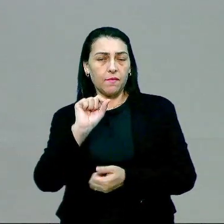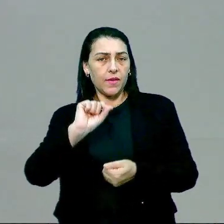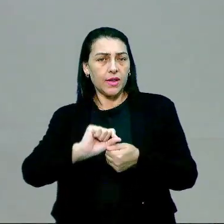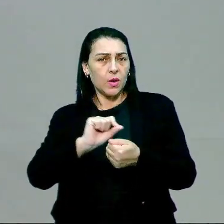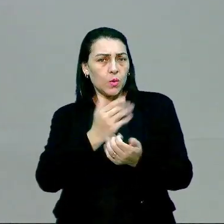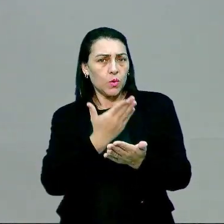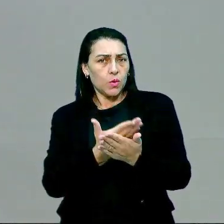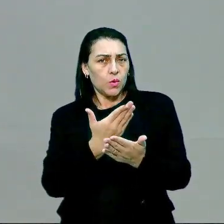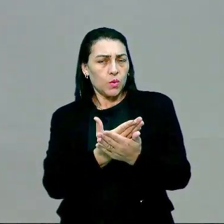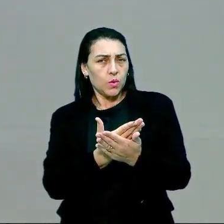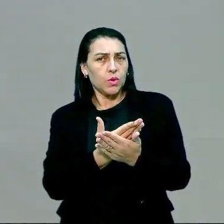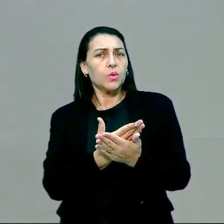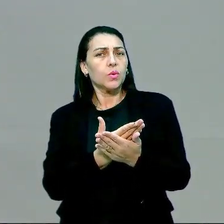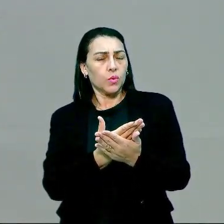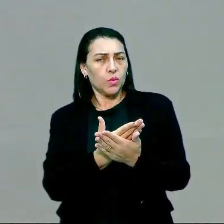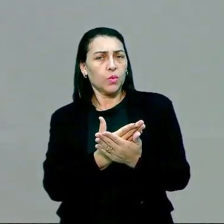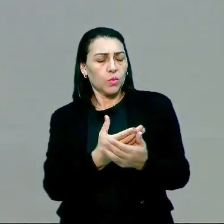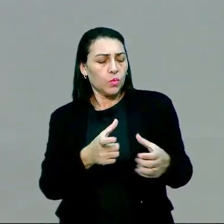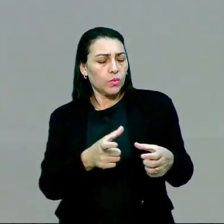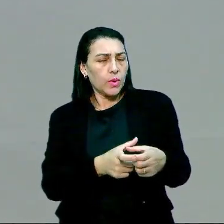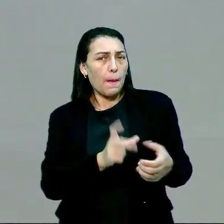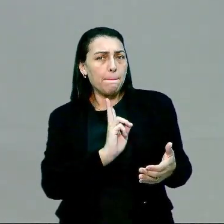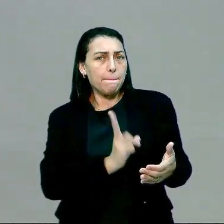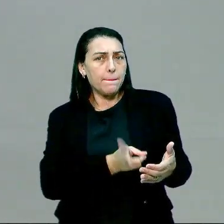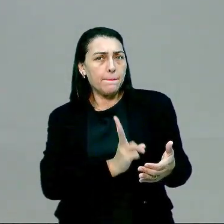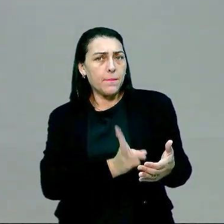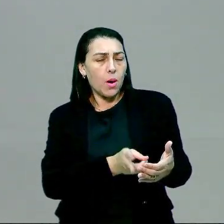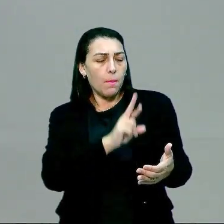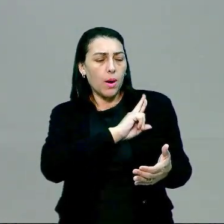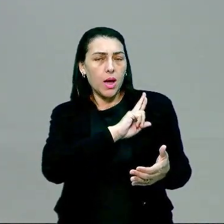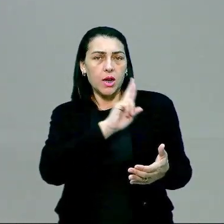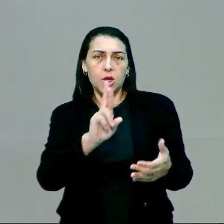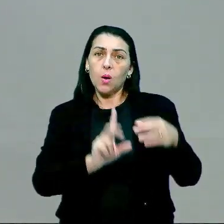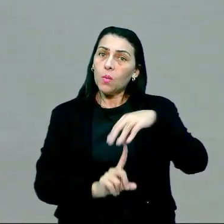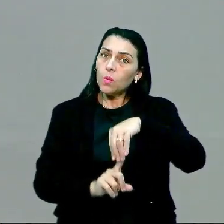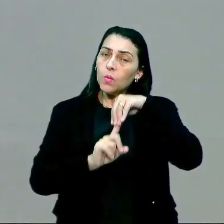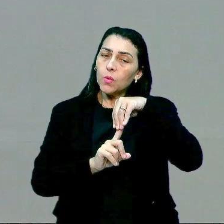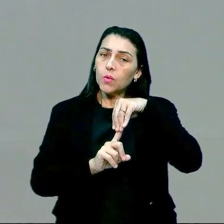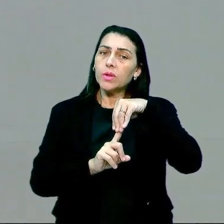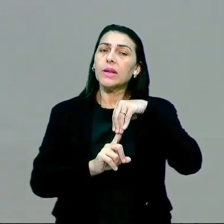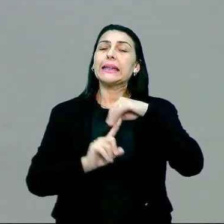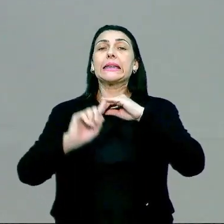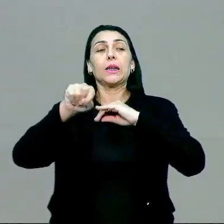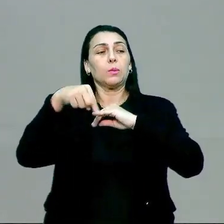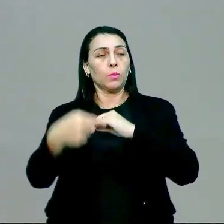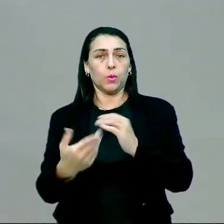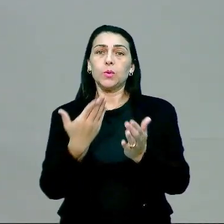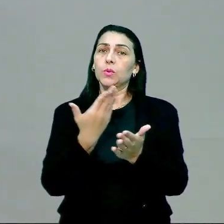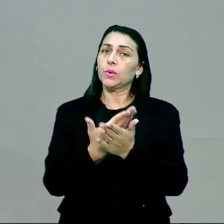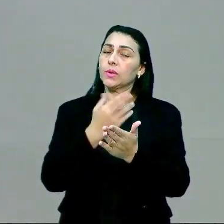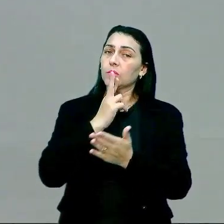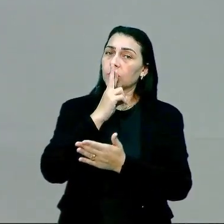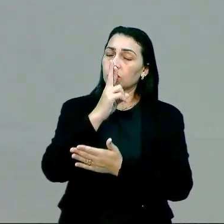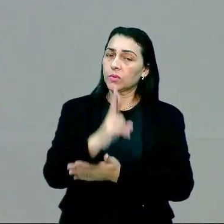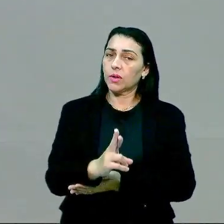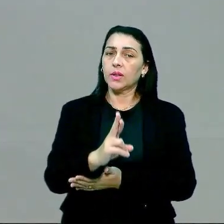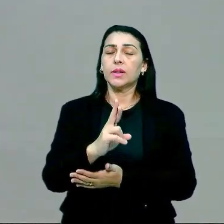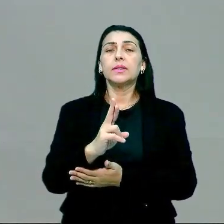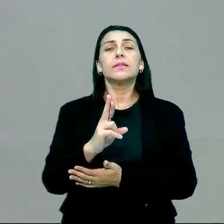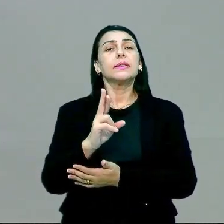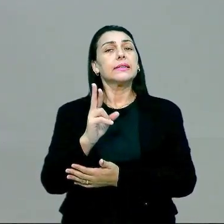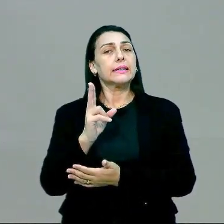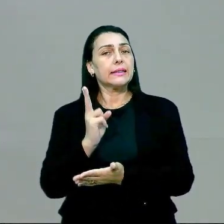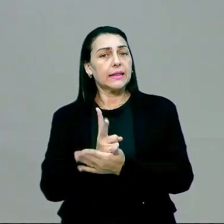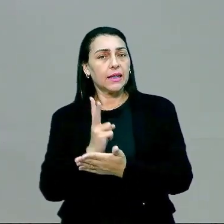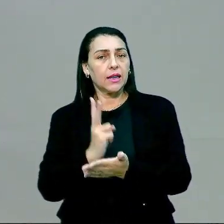fazer um estudo de caso, estudar especificamente uma religião. E através dos resultados, né, porque todas as